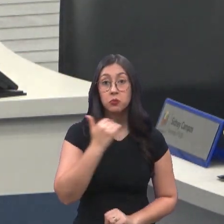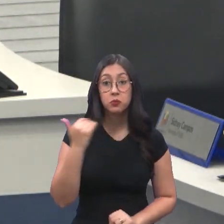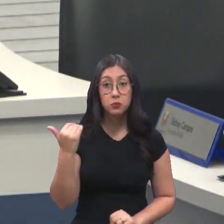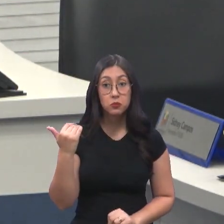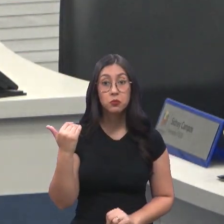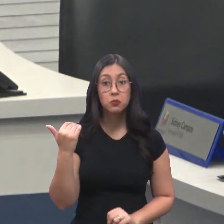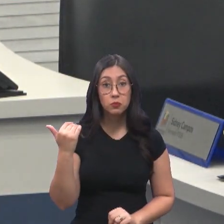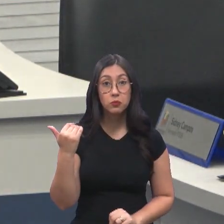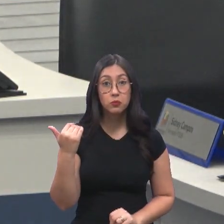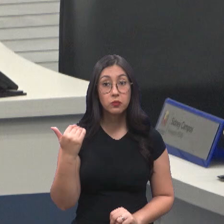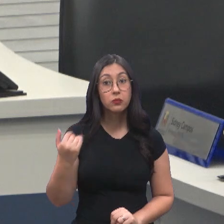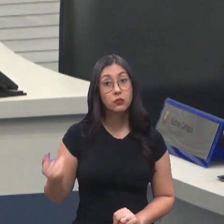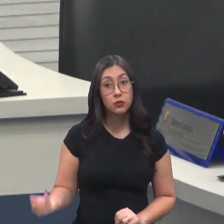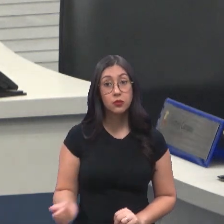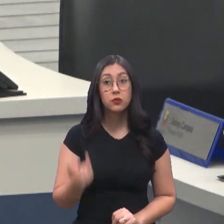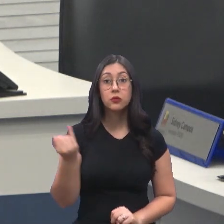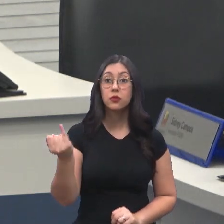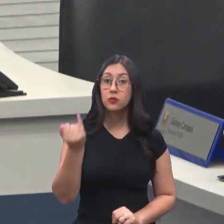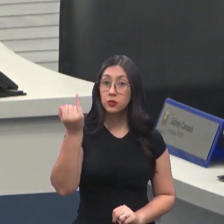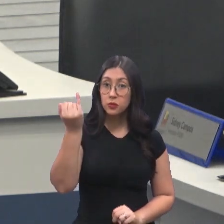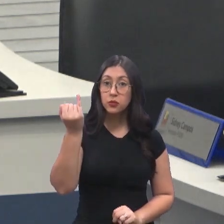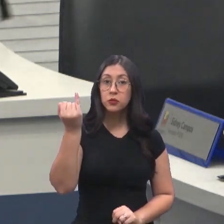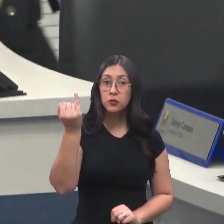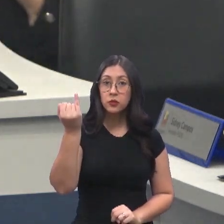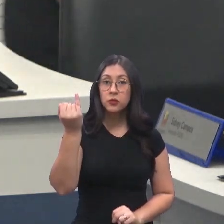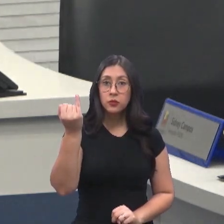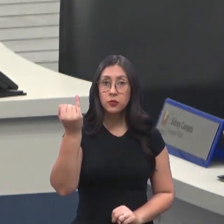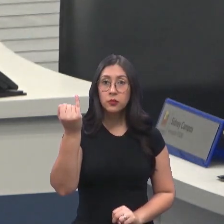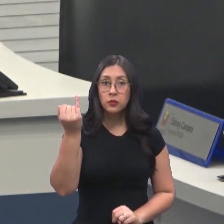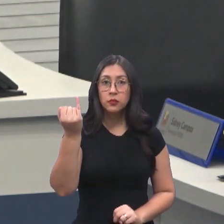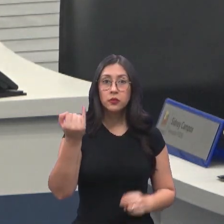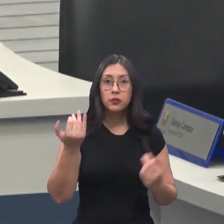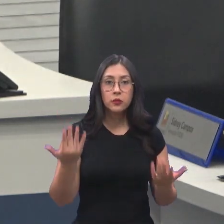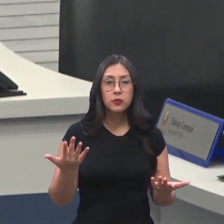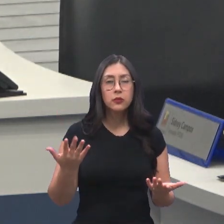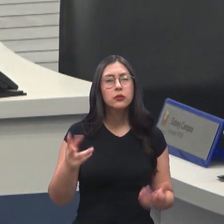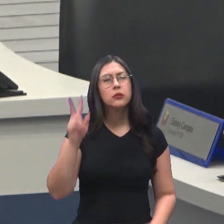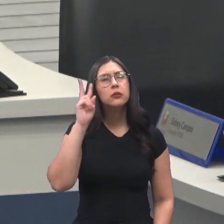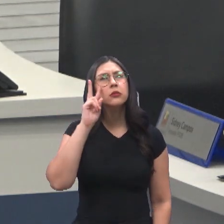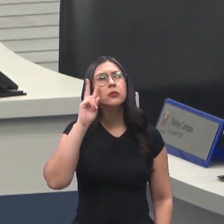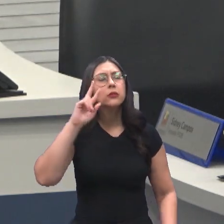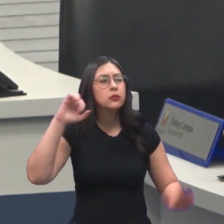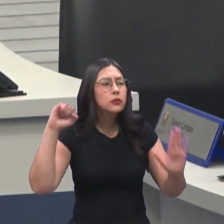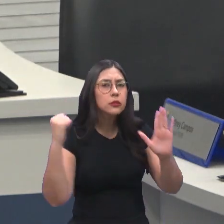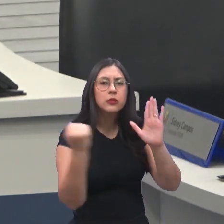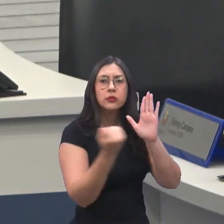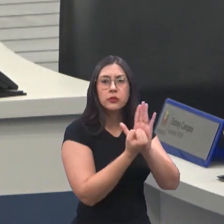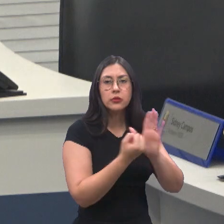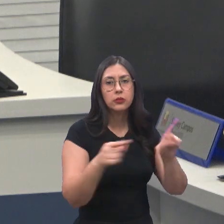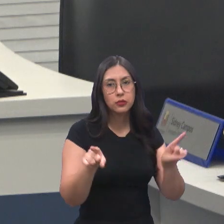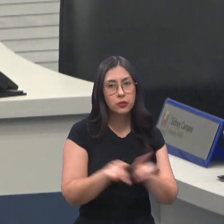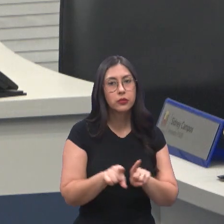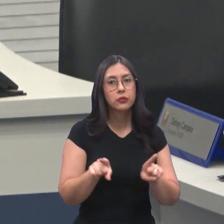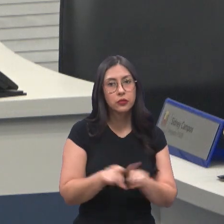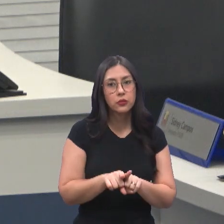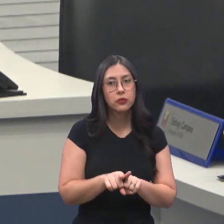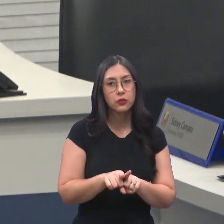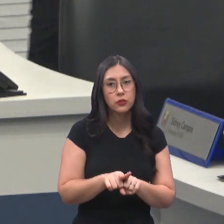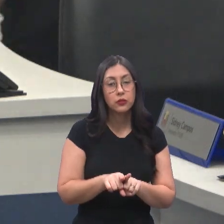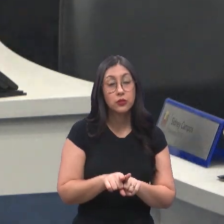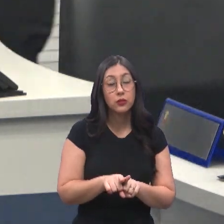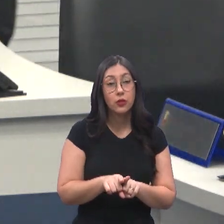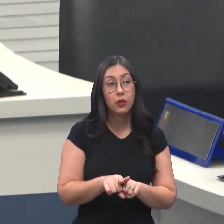morreram. É importante a gente fazer essa memória para as famílias que procuram um gabinete dos vereadores, né? E se